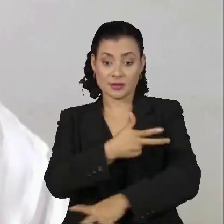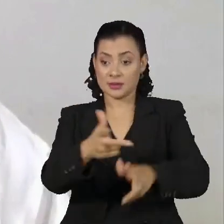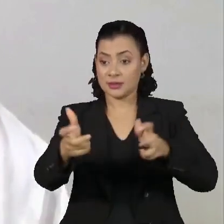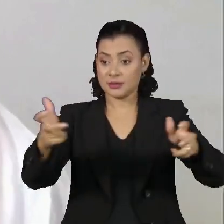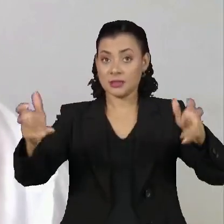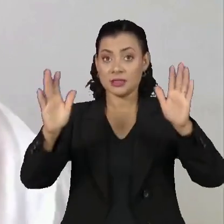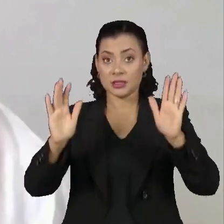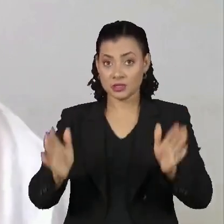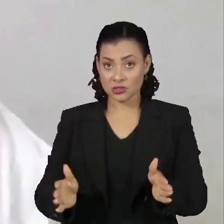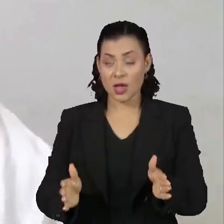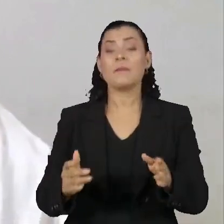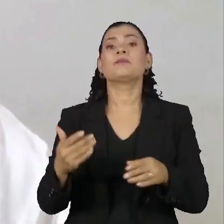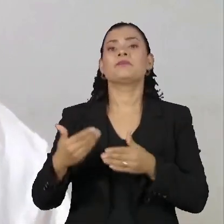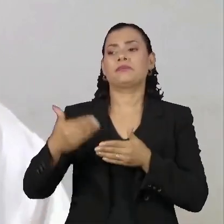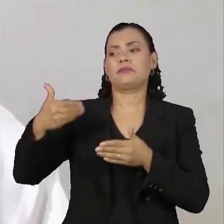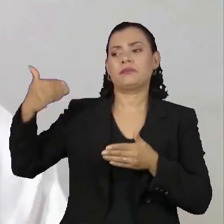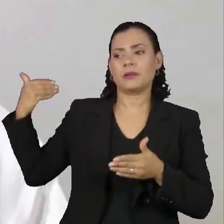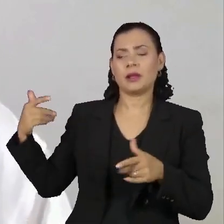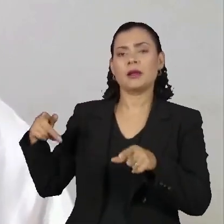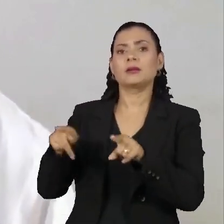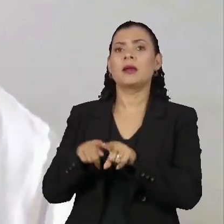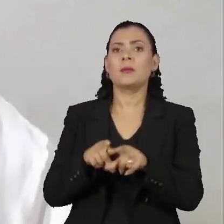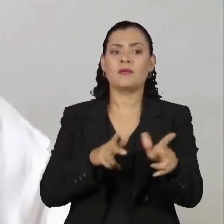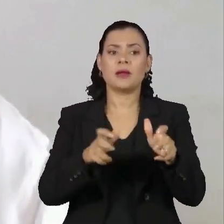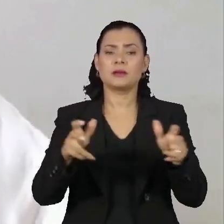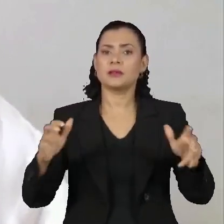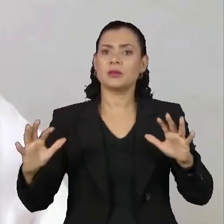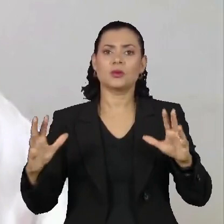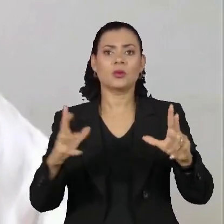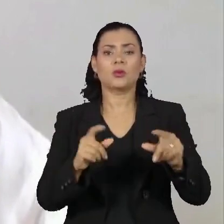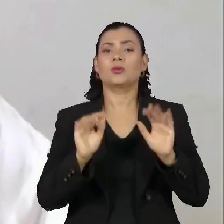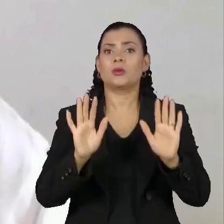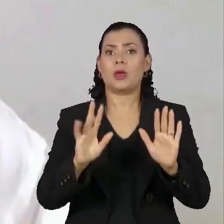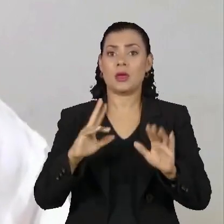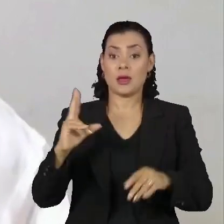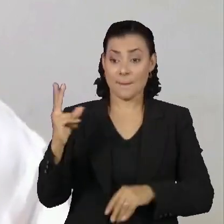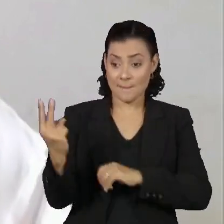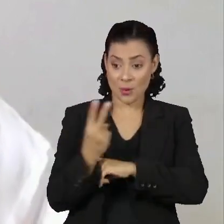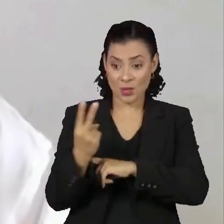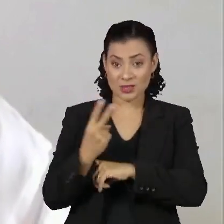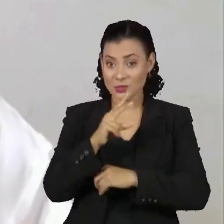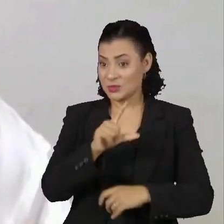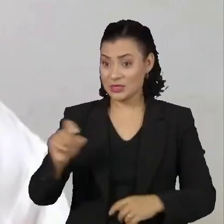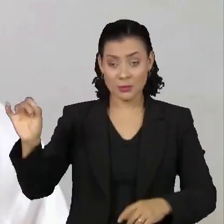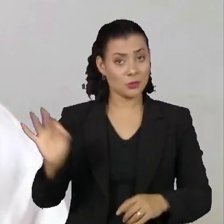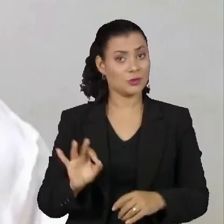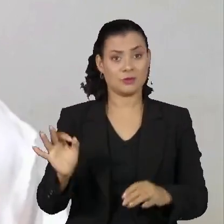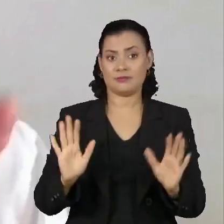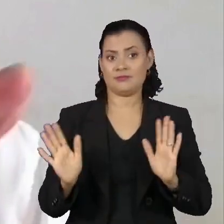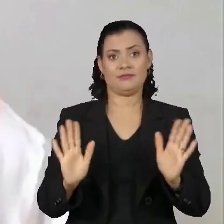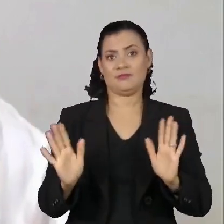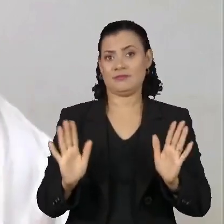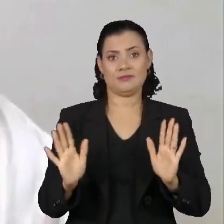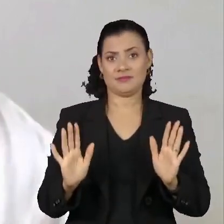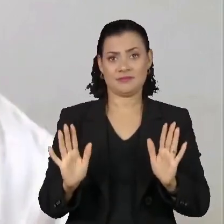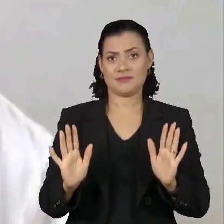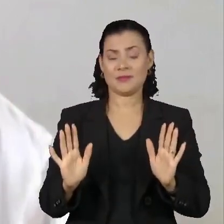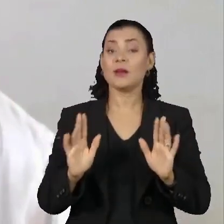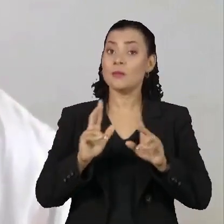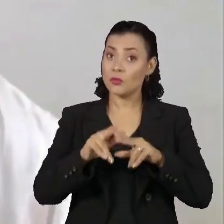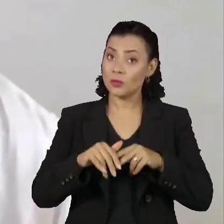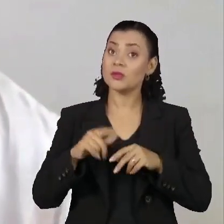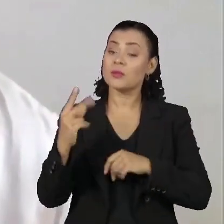disponíveis, tanto as anteriores quanto as bivalentes, não te dão uma proteção realmente muito efetiva, e essa proteção